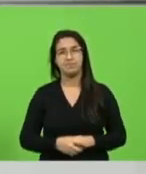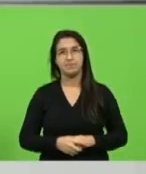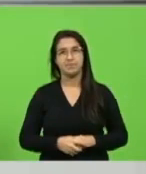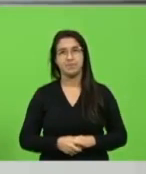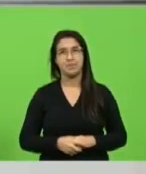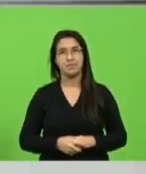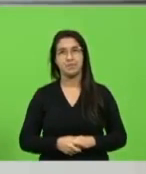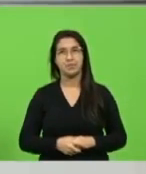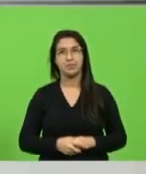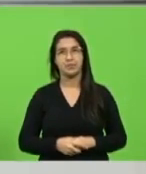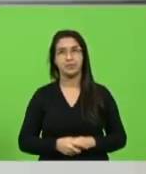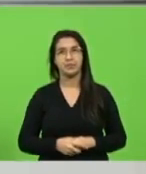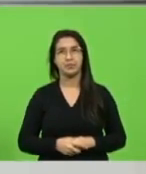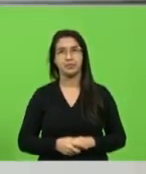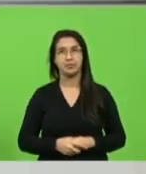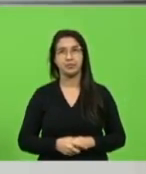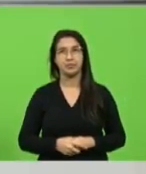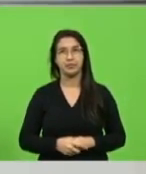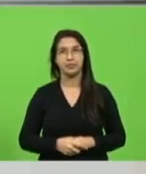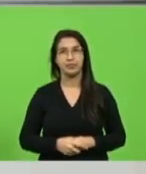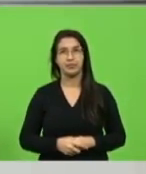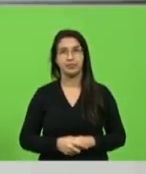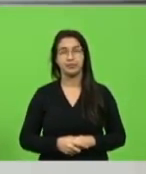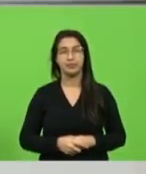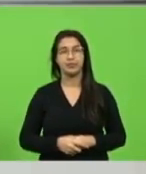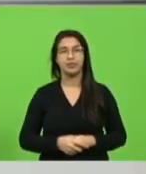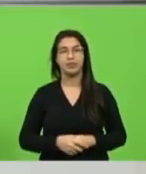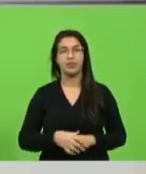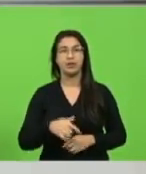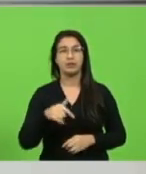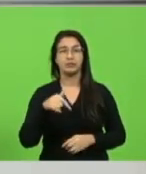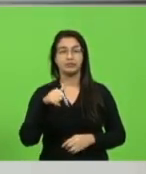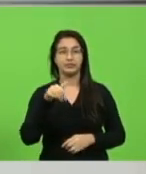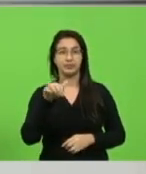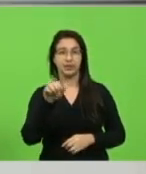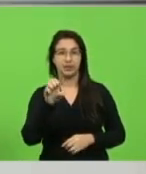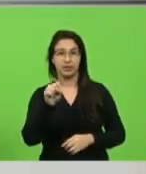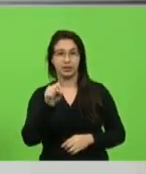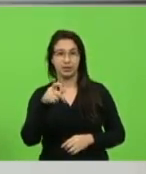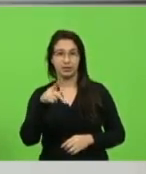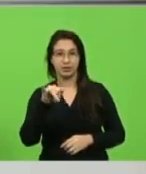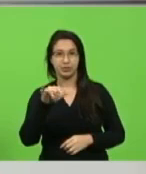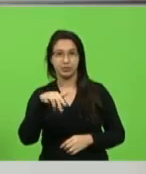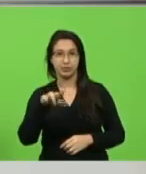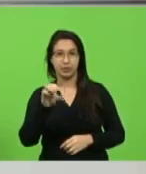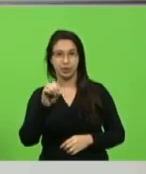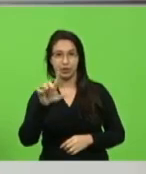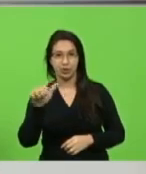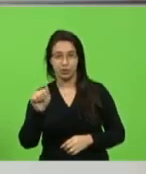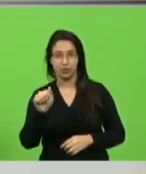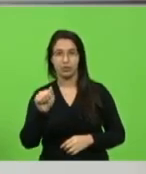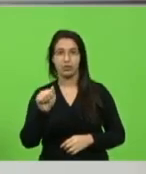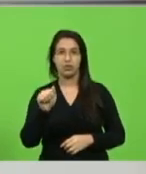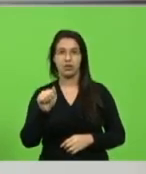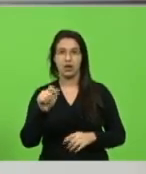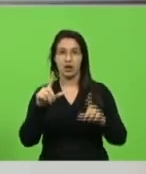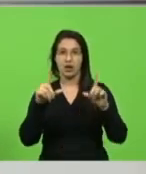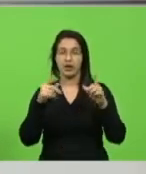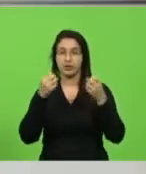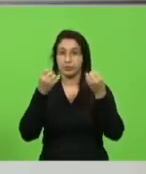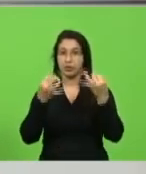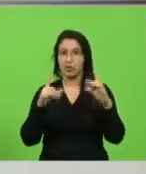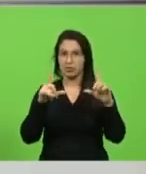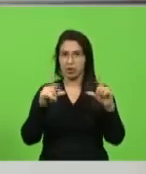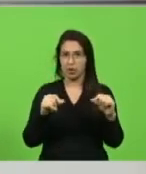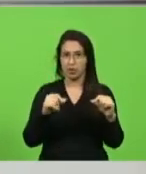do indício, segundo Lucchini, citado por Spínola Filho, não é menor que a prova direta, tal